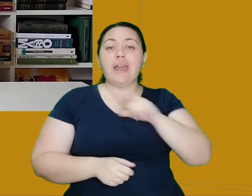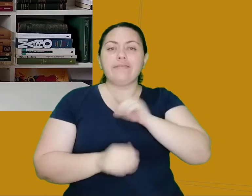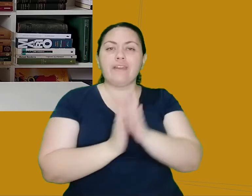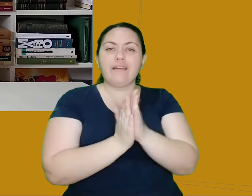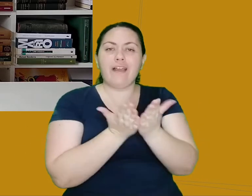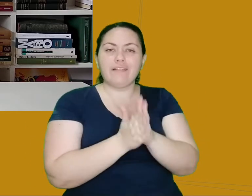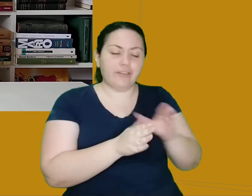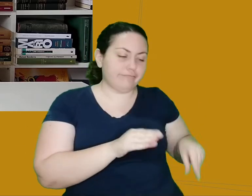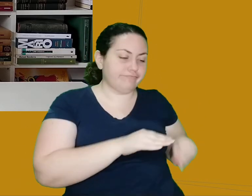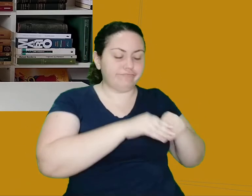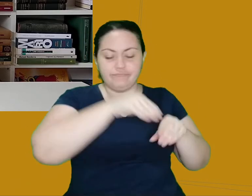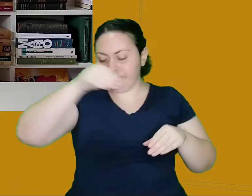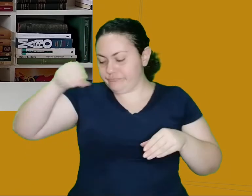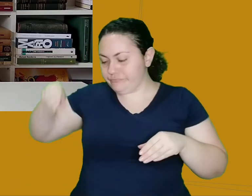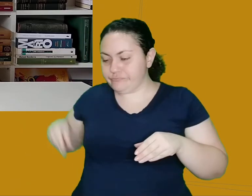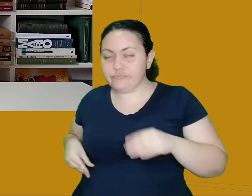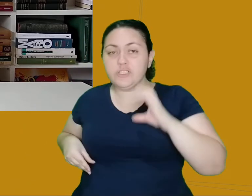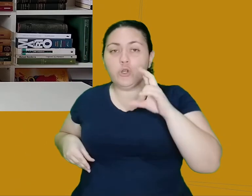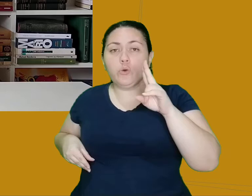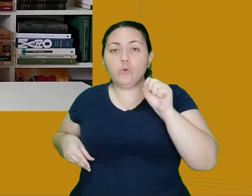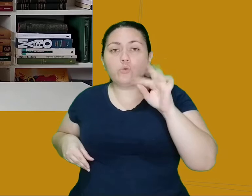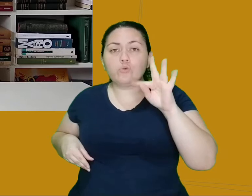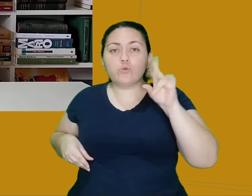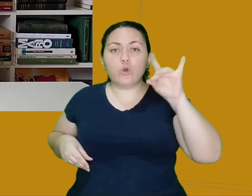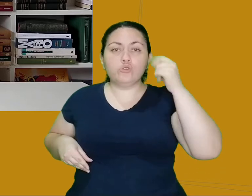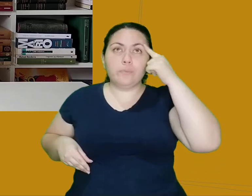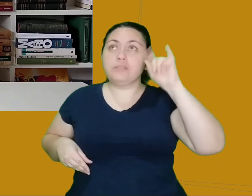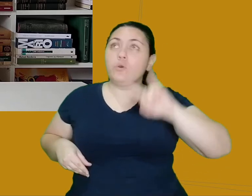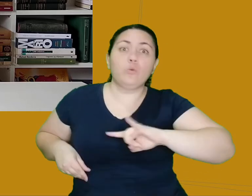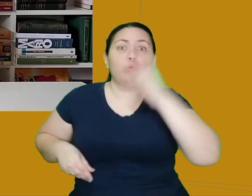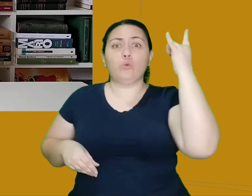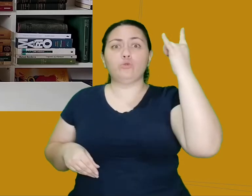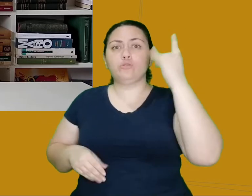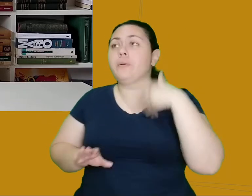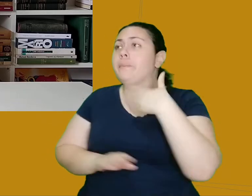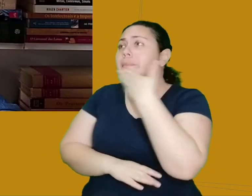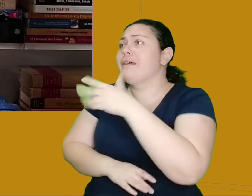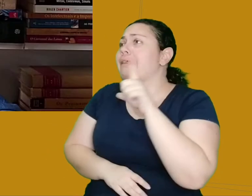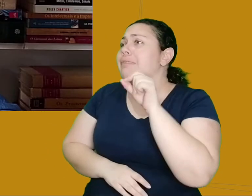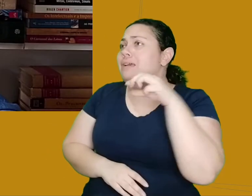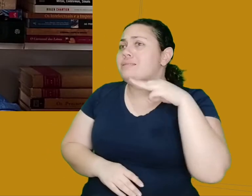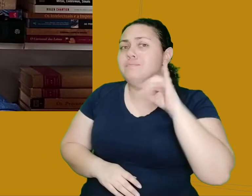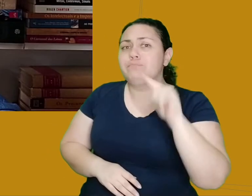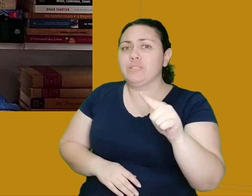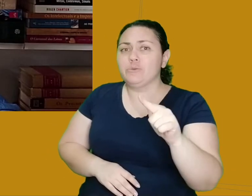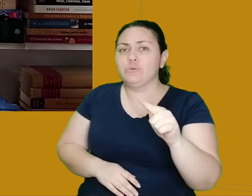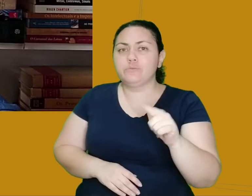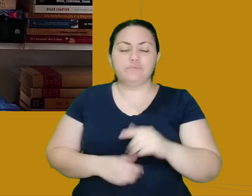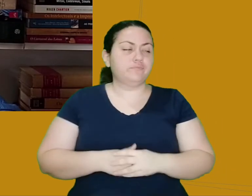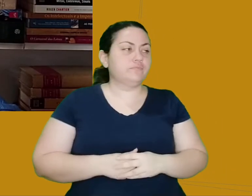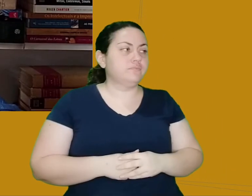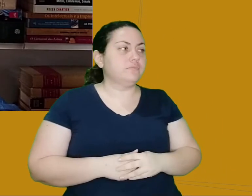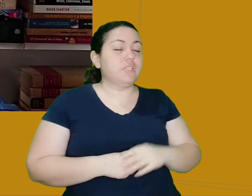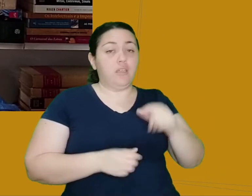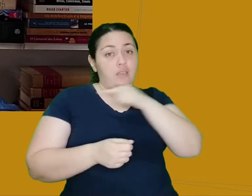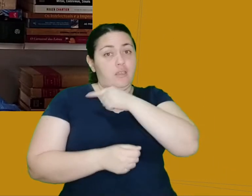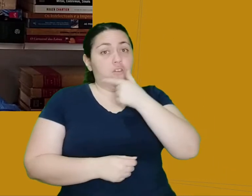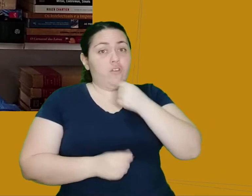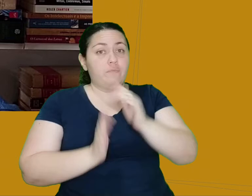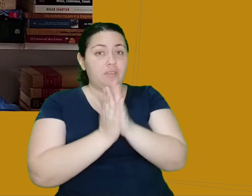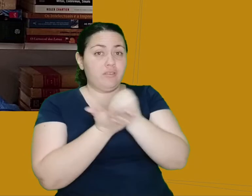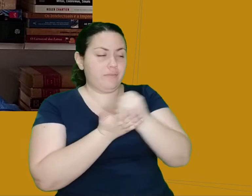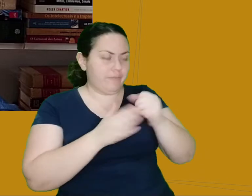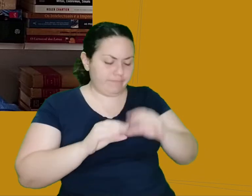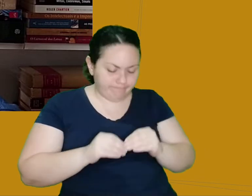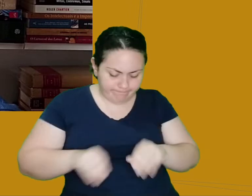de bolso, Custódio percebe que seria sua última chance. Pede 10.000 réis. O tabelião revela o conteúdo da carteira, que tinha